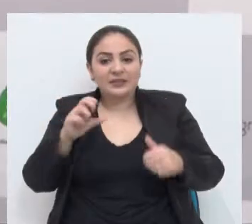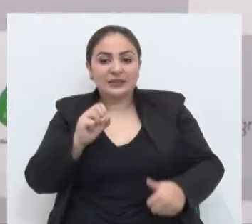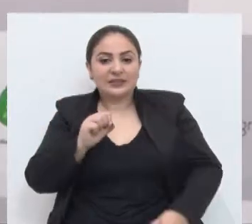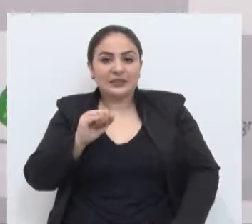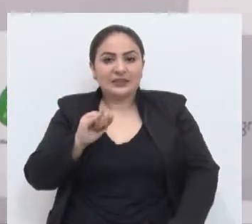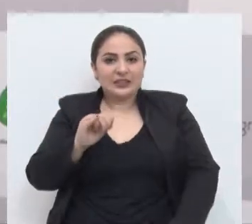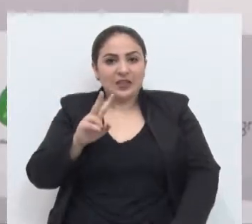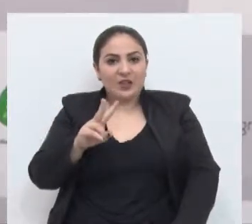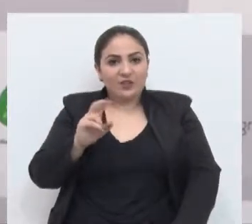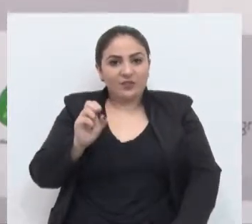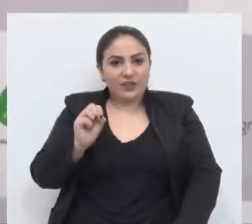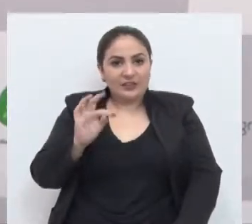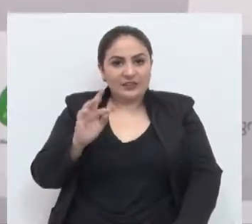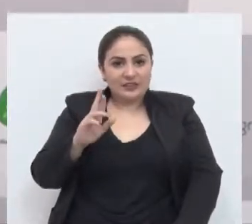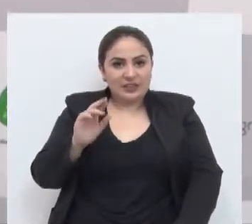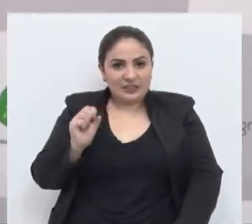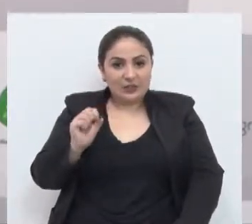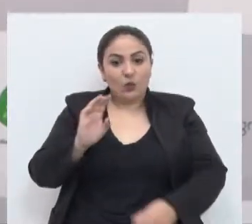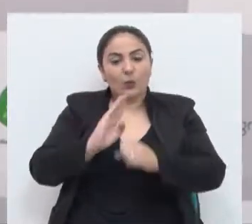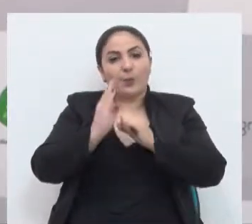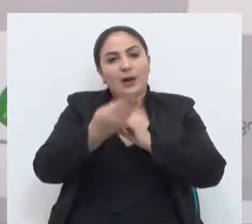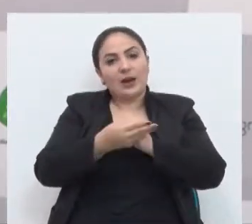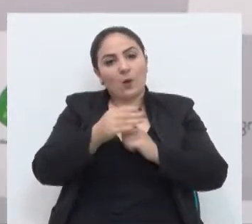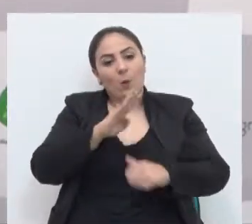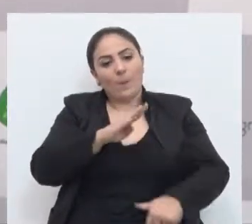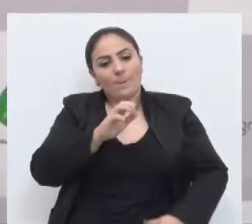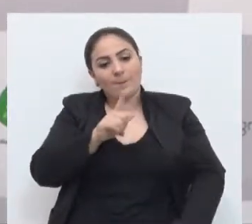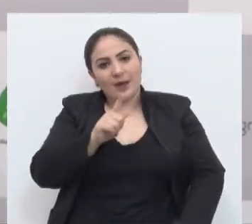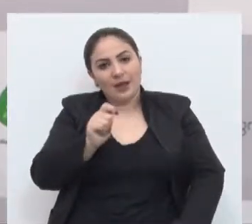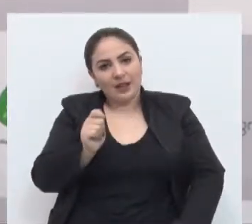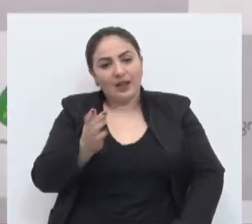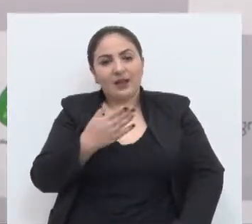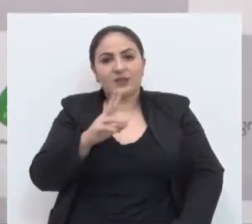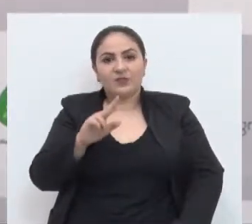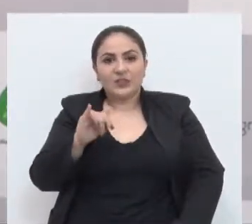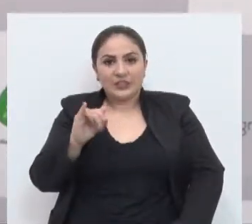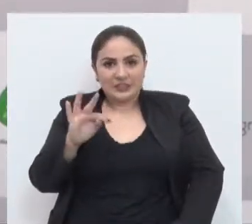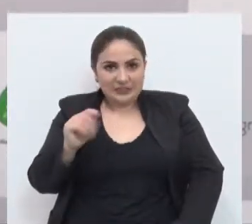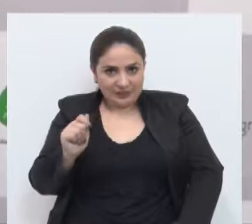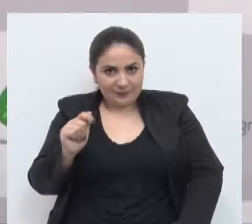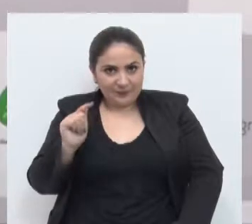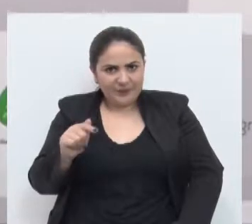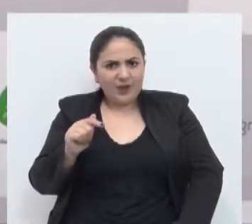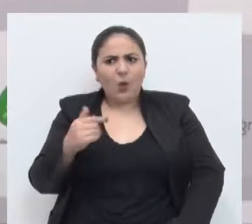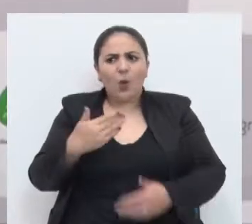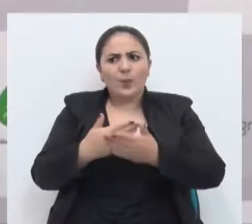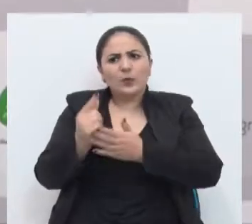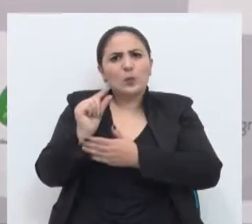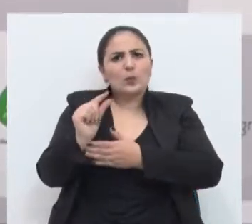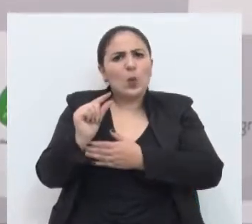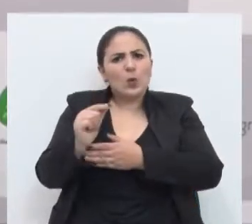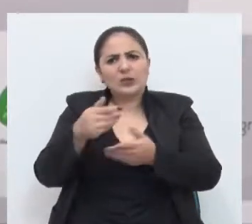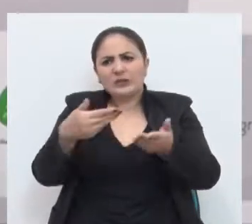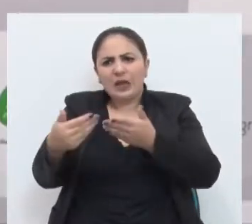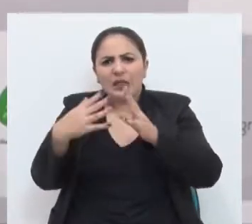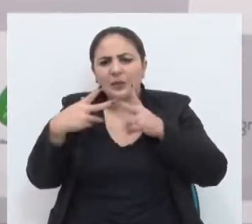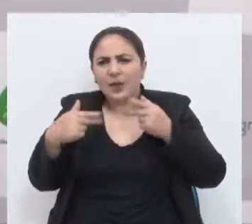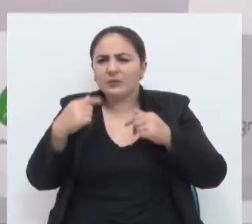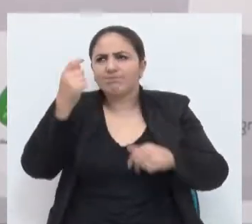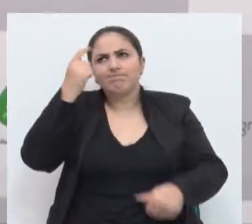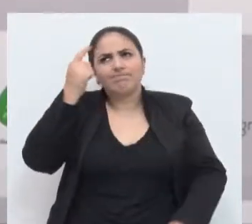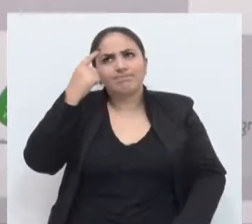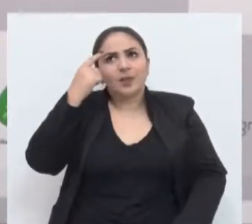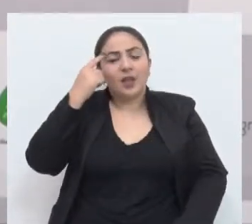silvestres ali na Bela Vista. E começamos com poucas pretensões também, com poucas ideias, né,